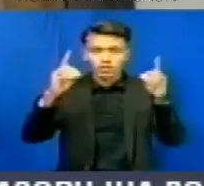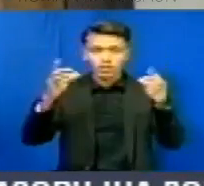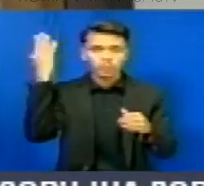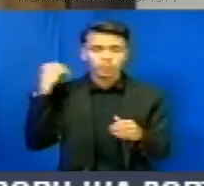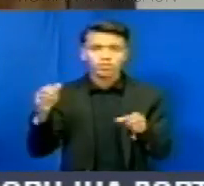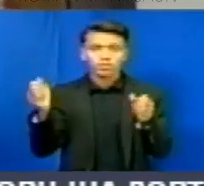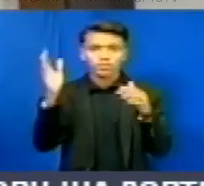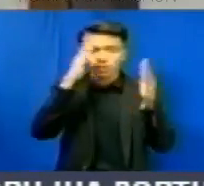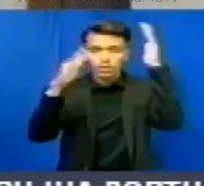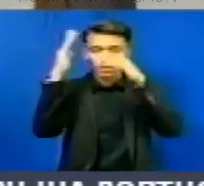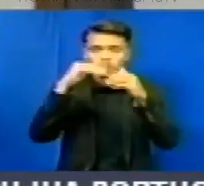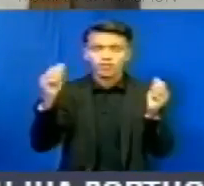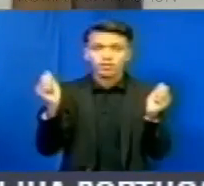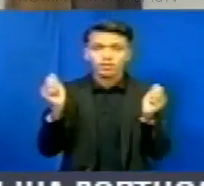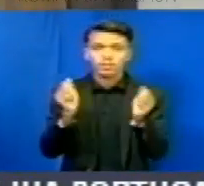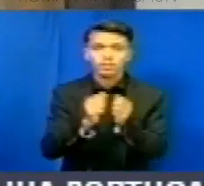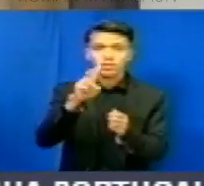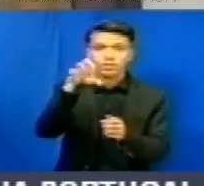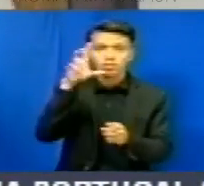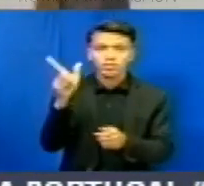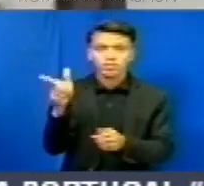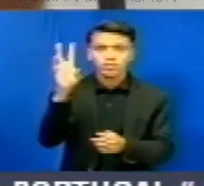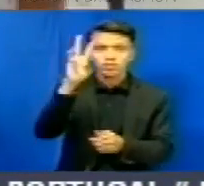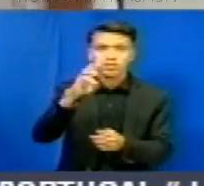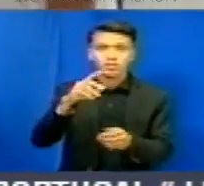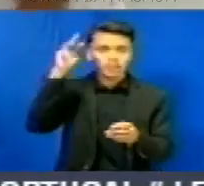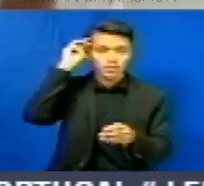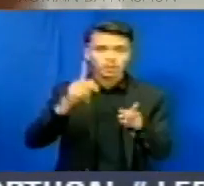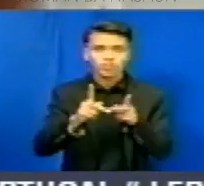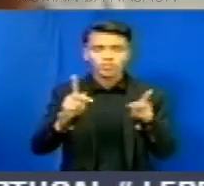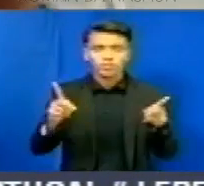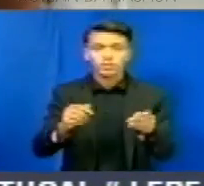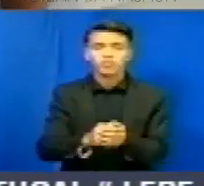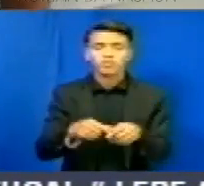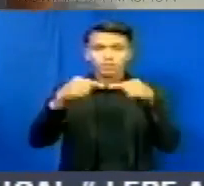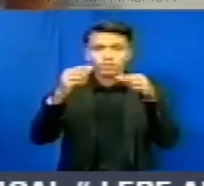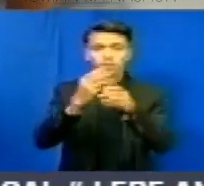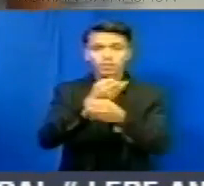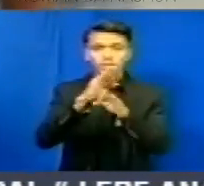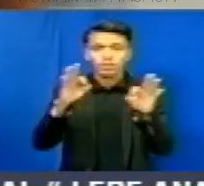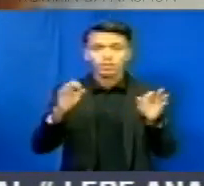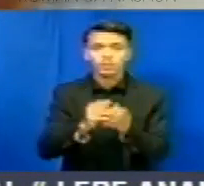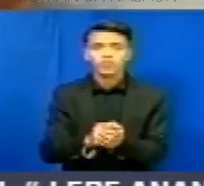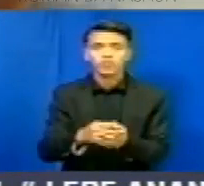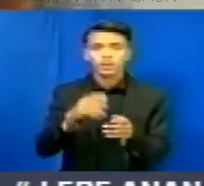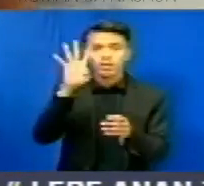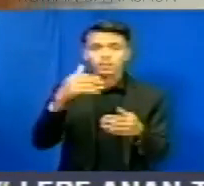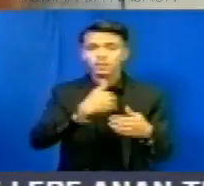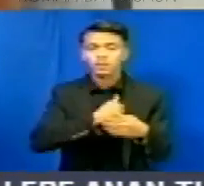facto hamutuk atus ida ruanul resinen, nebe Ministério Público arrola provado hotu, no iha facto hat deit magla